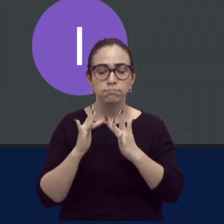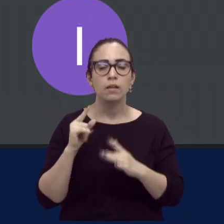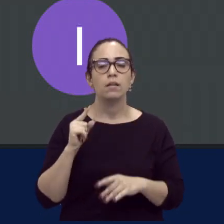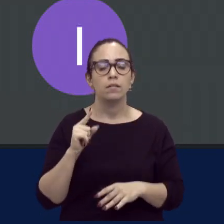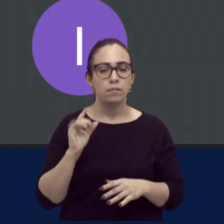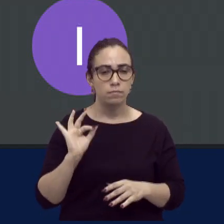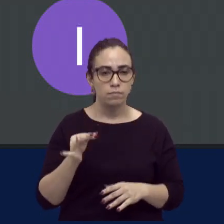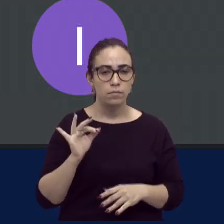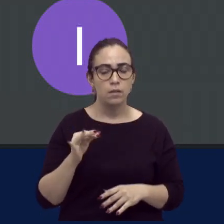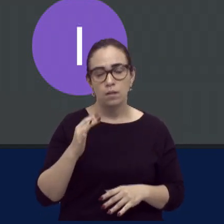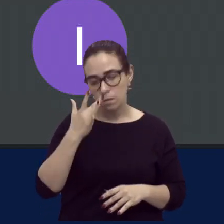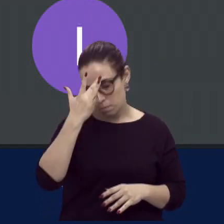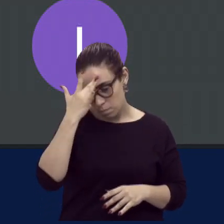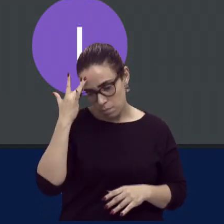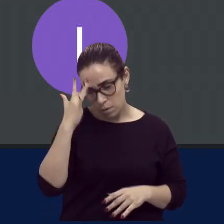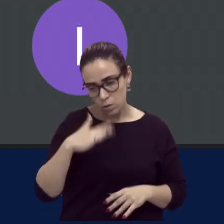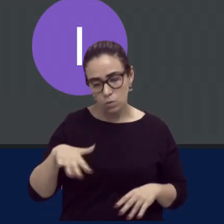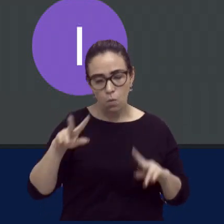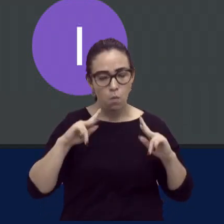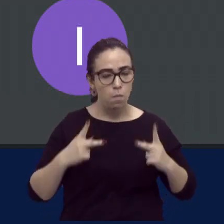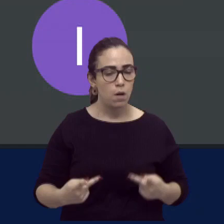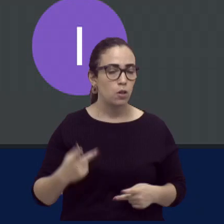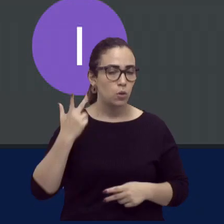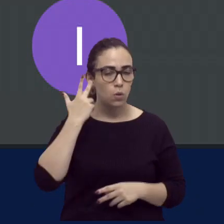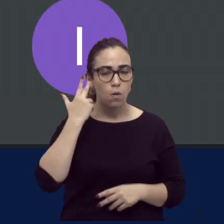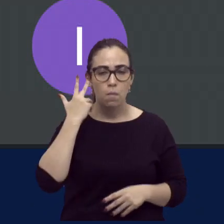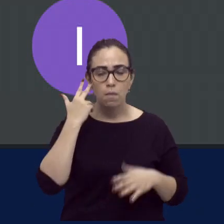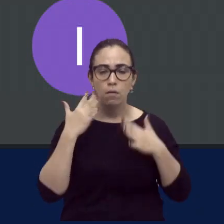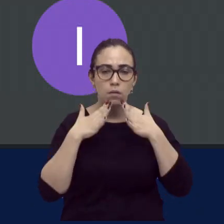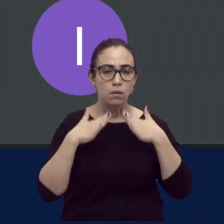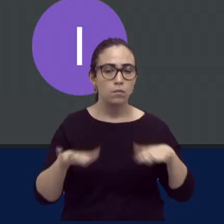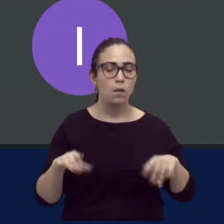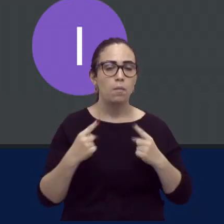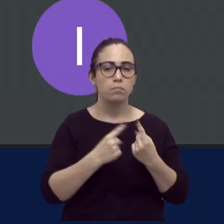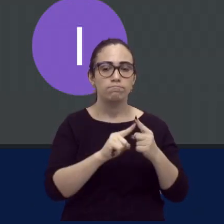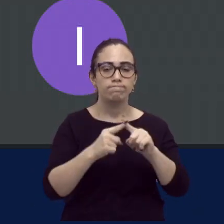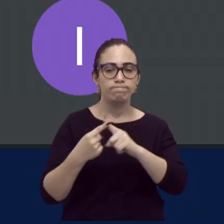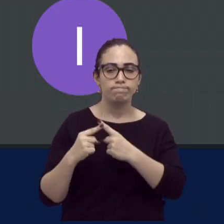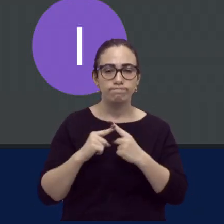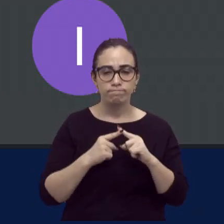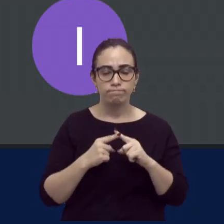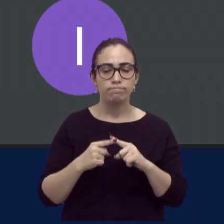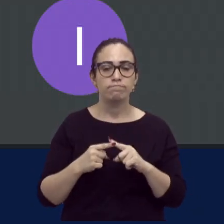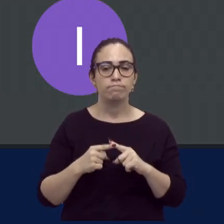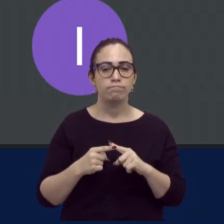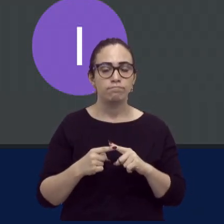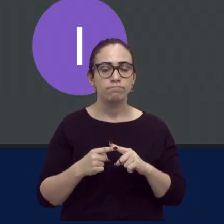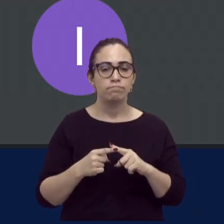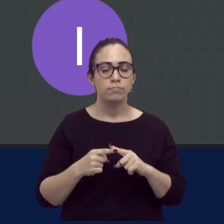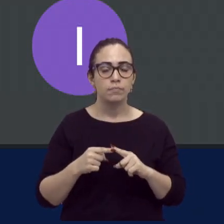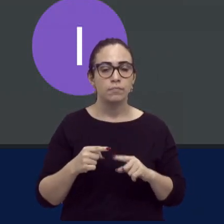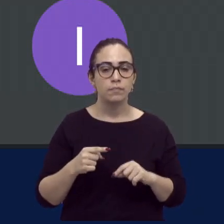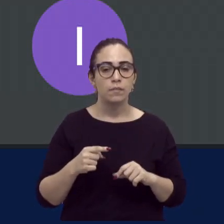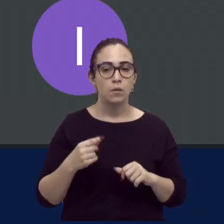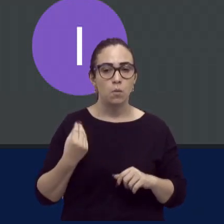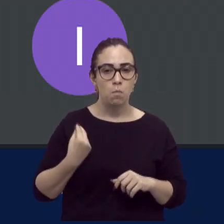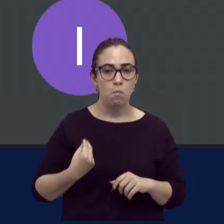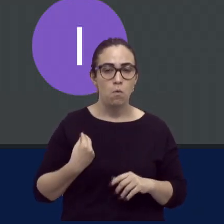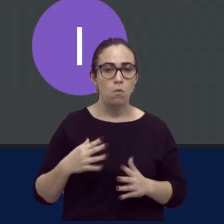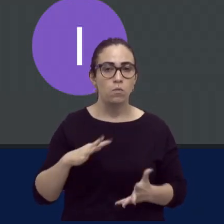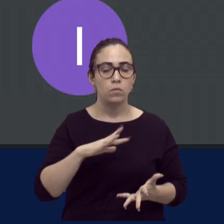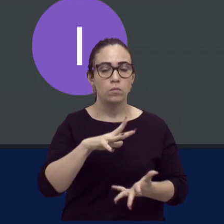humano, às relações humanas. Eu acho que, basicamente, o que importa aqui não é, assim, tentar viver num mundo sem